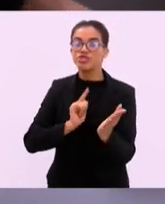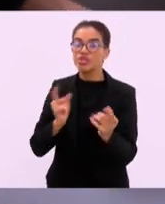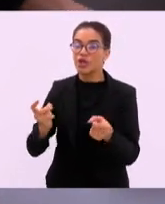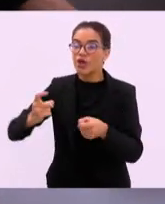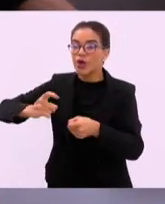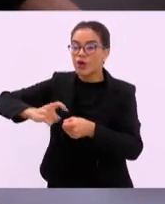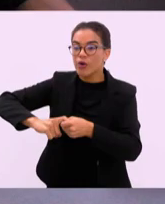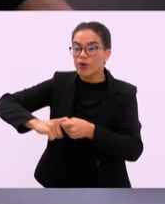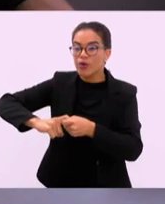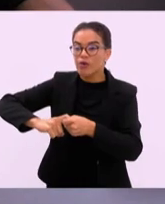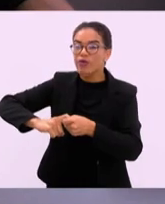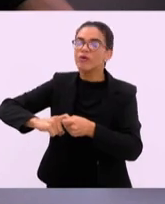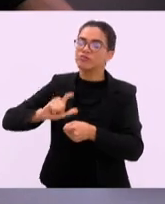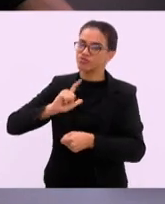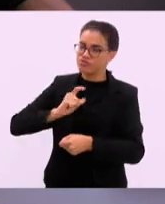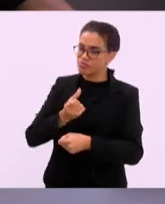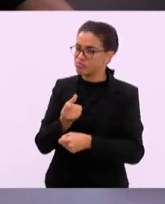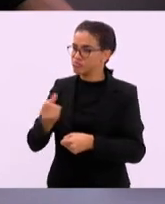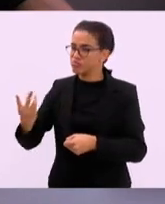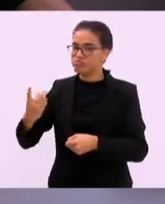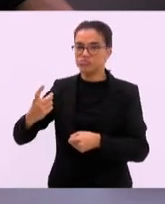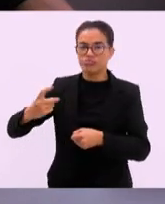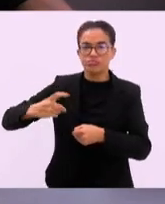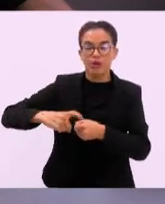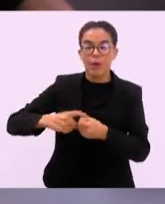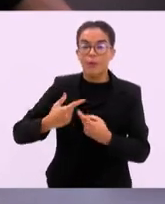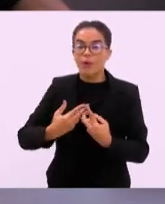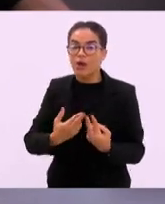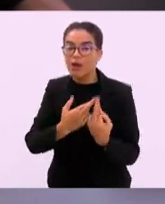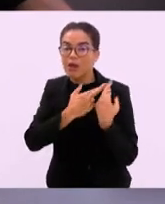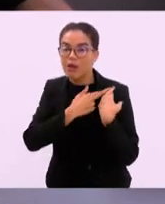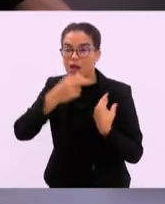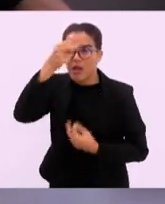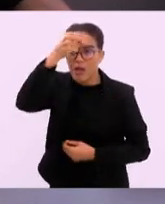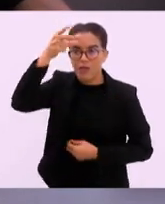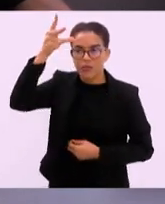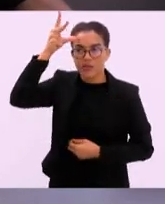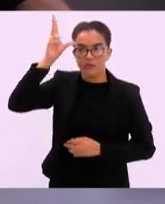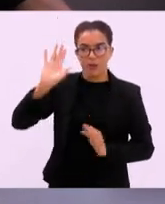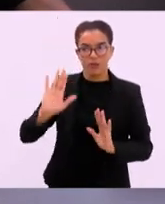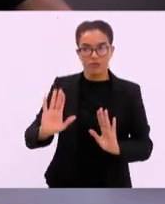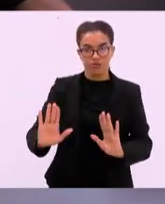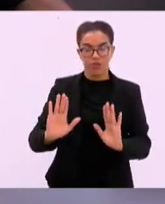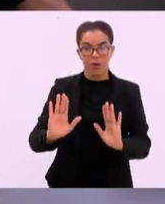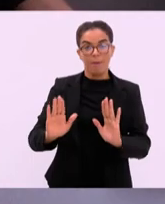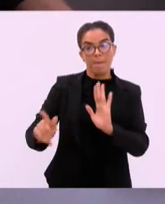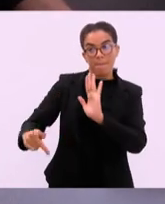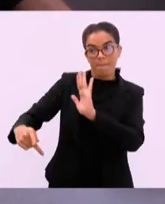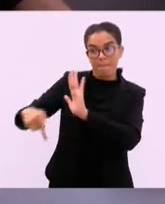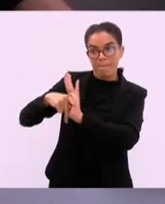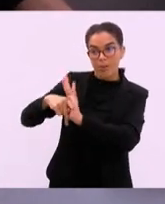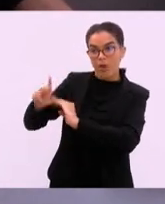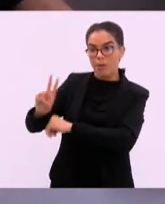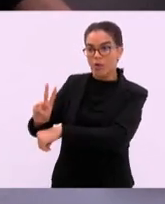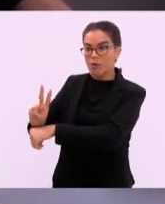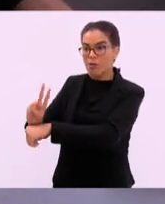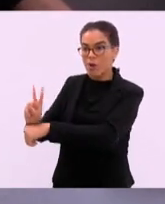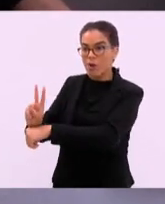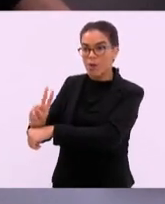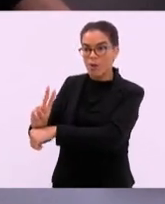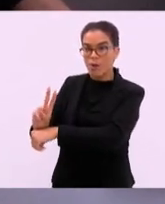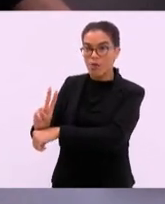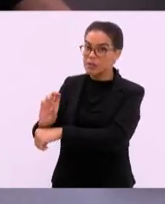convênios. Convênios. Porque a competência é municipal. Próprios agentes, se não mudou,